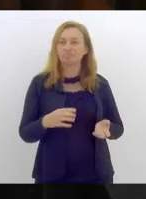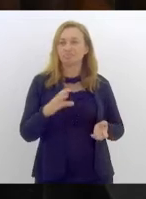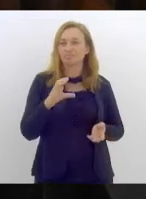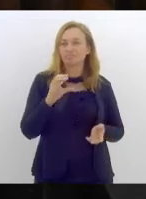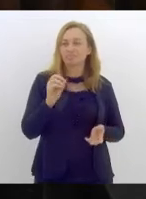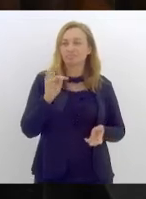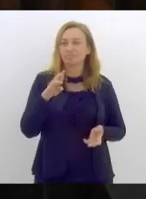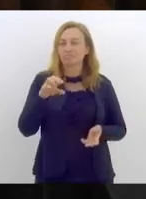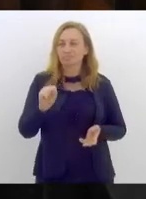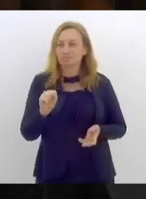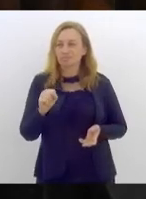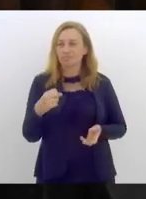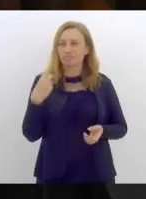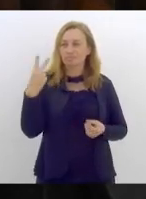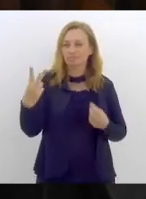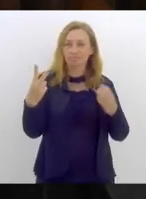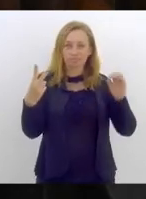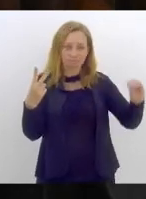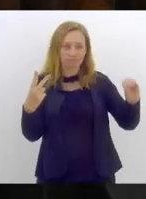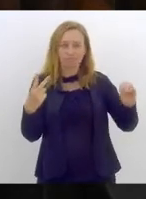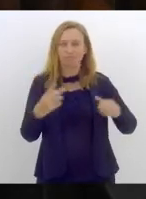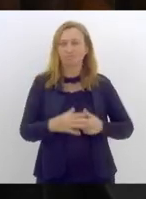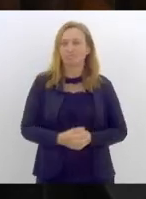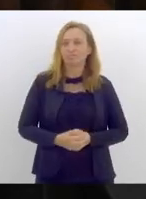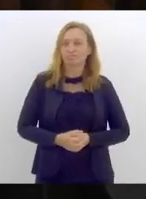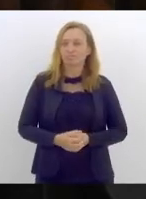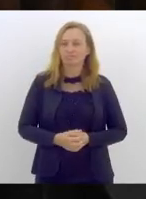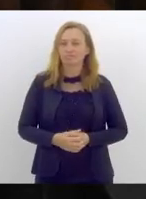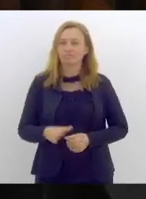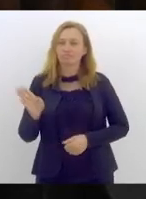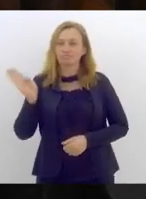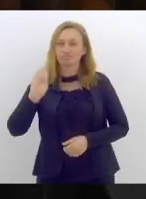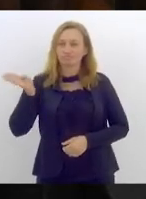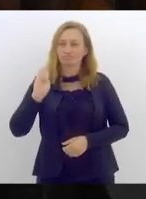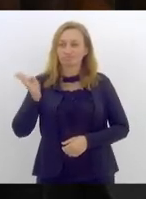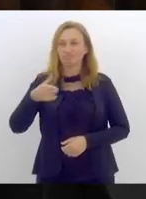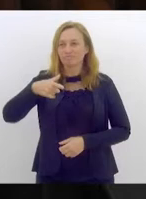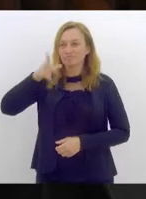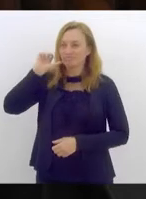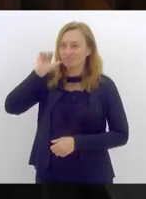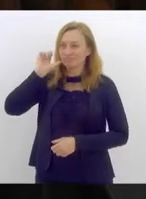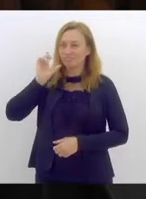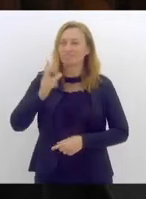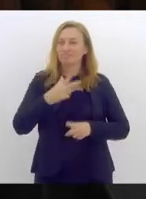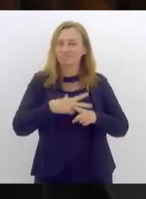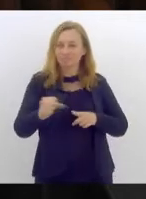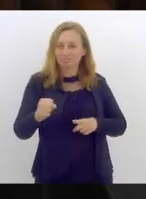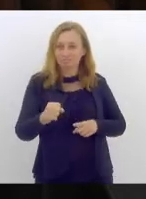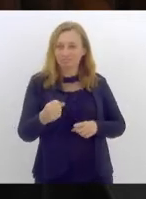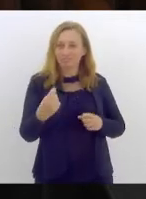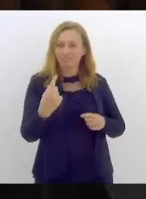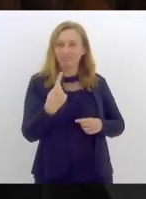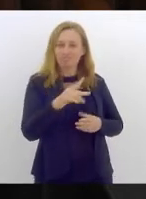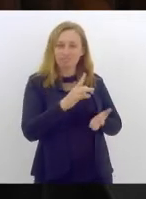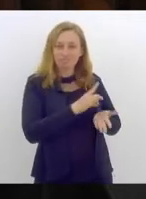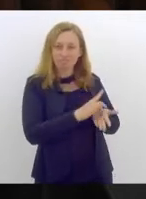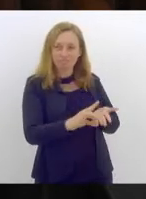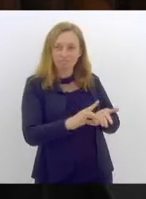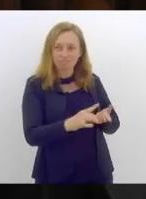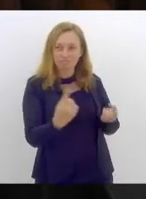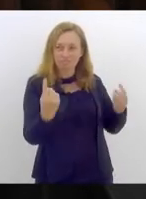por 2 a 0 o Botafogo ontem venceu o seu